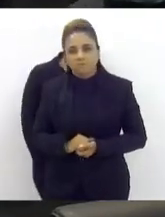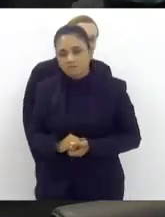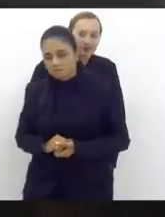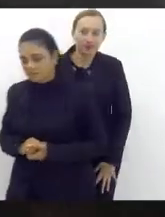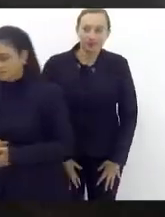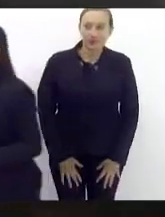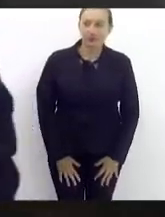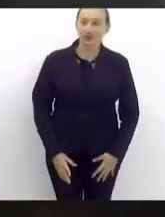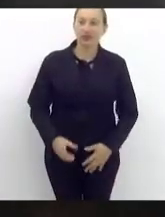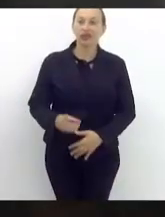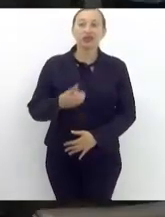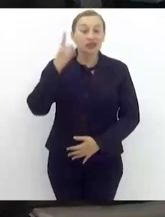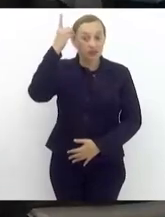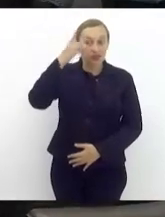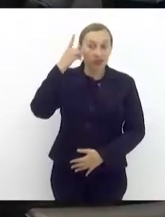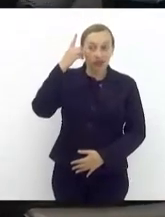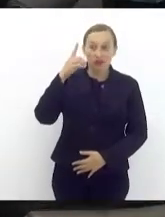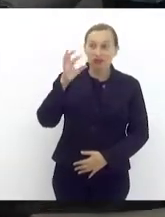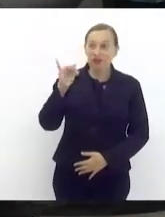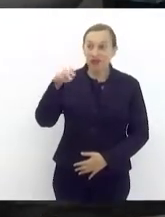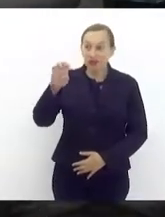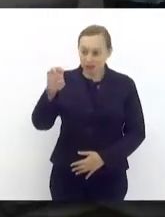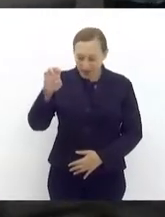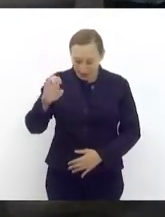deputado Felipe Rabi.